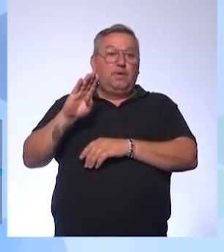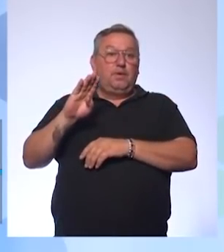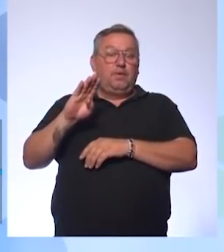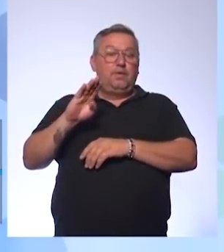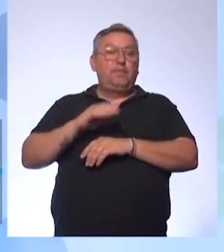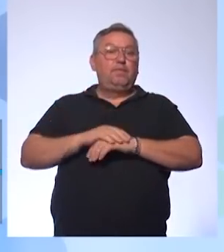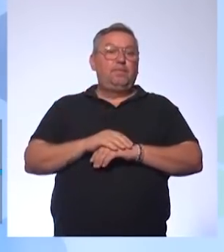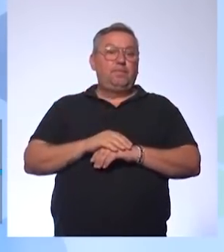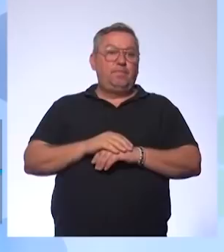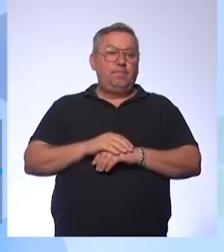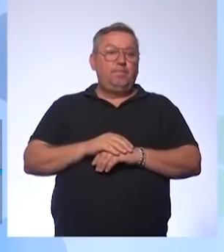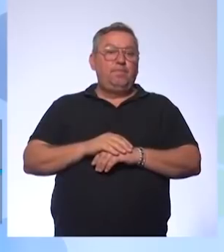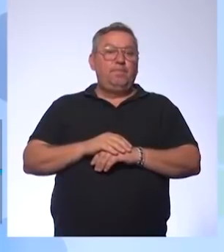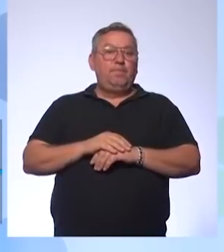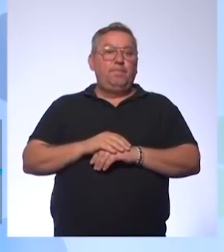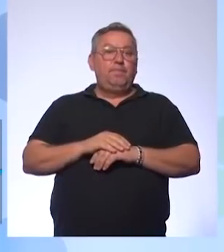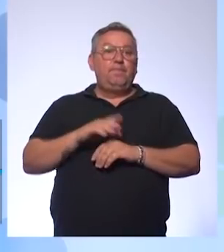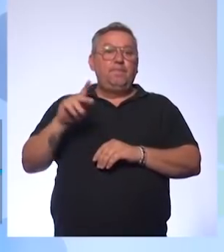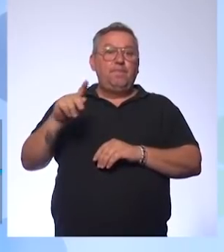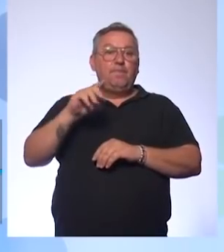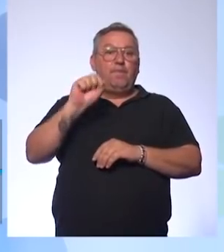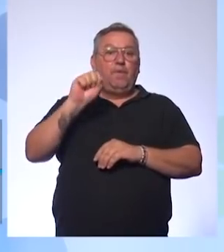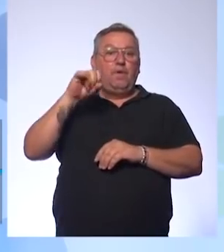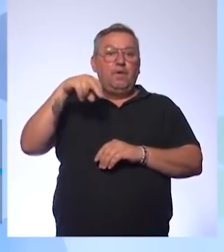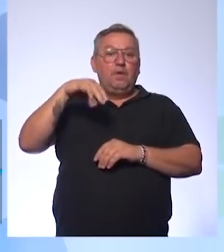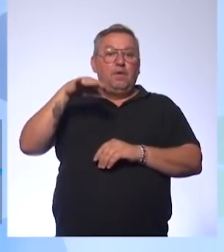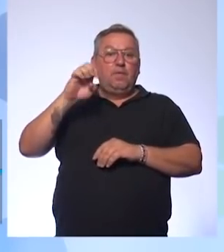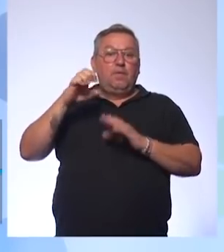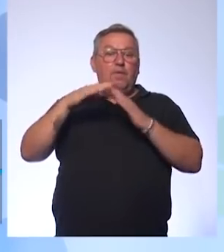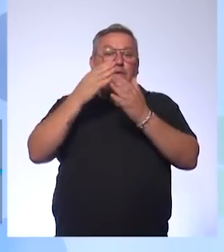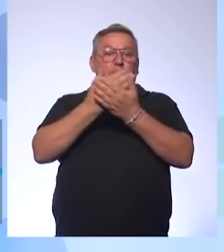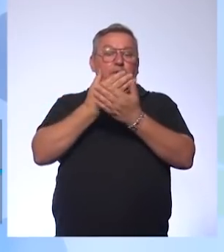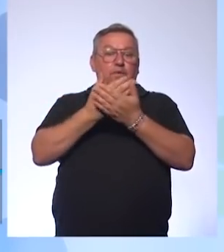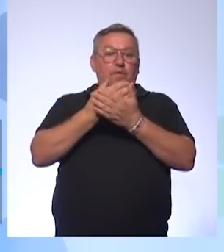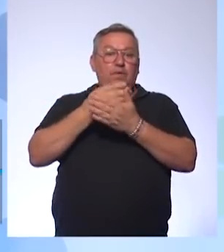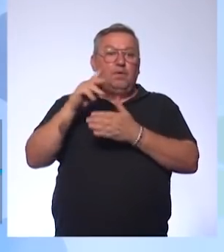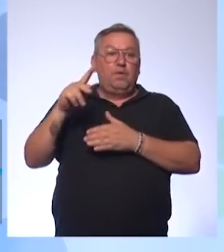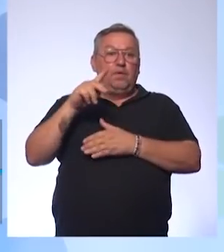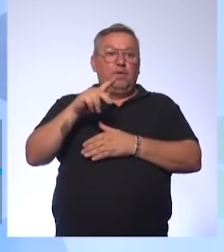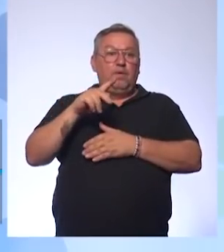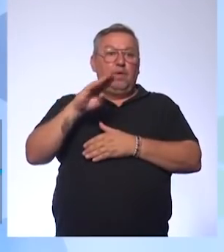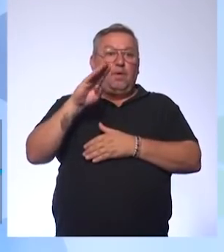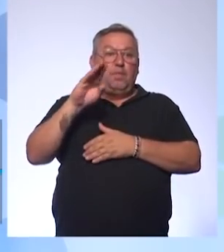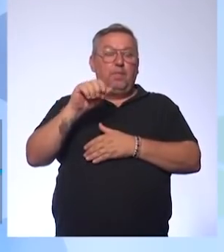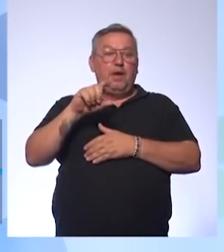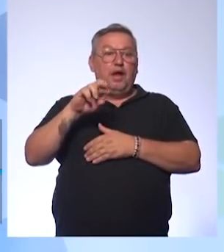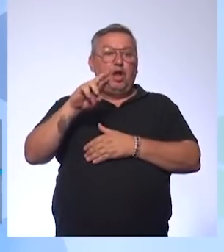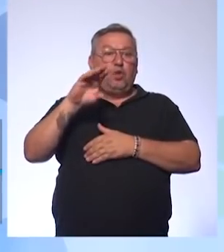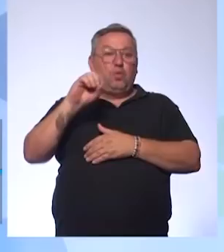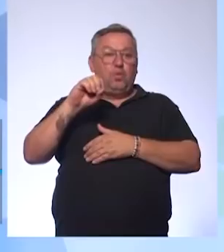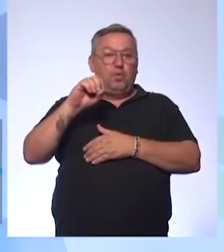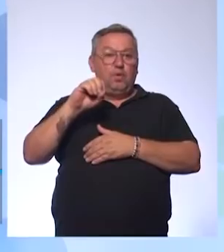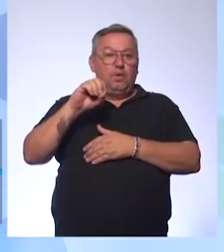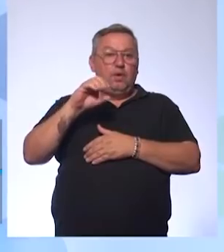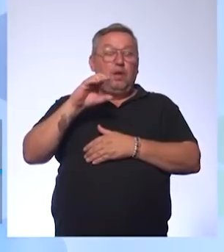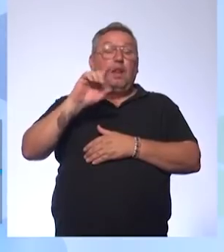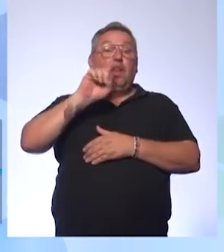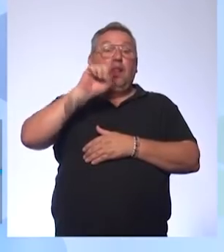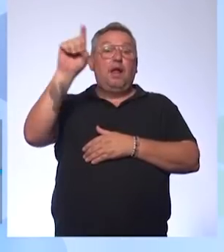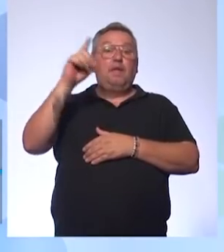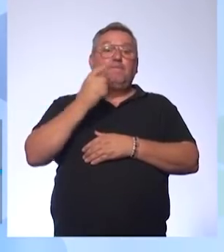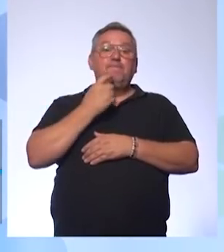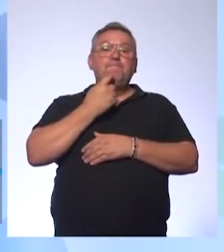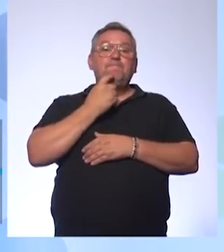da Silva, sexto ano B, professora Simone, da Escola Estadual Professor Alberto Medaljão de